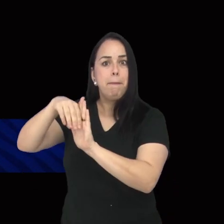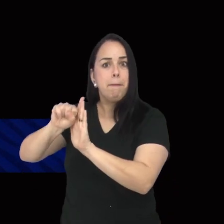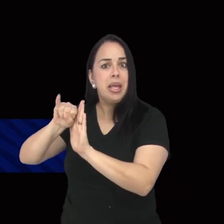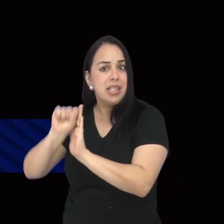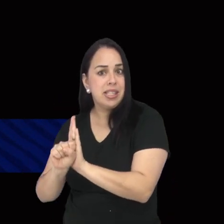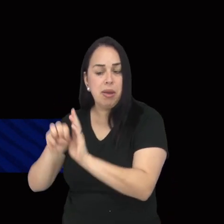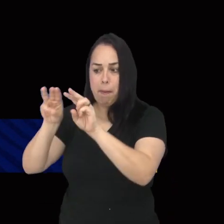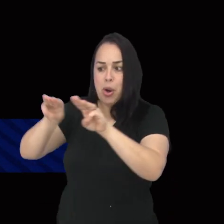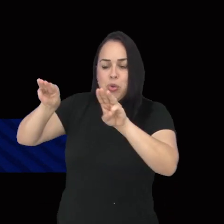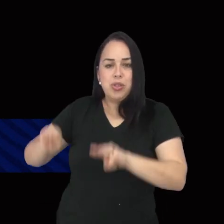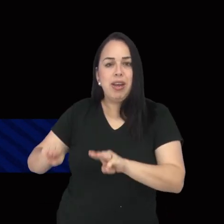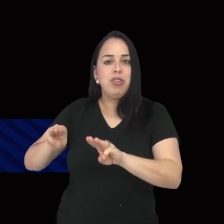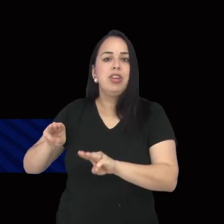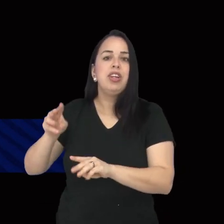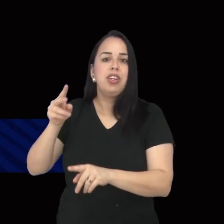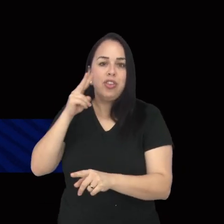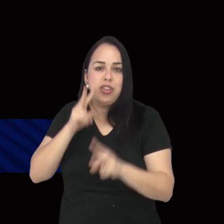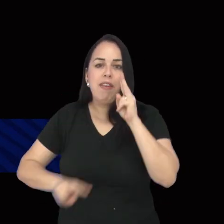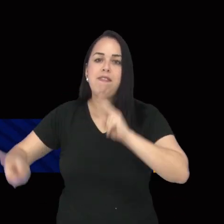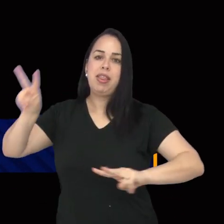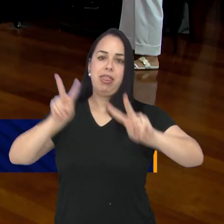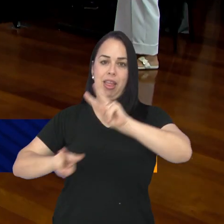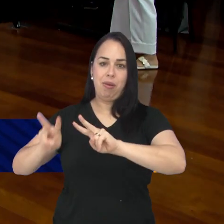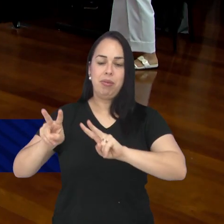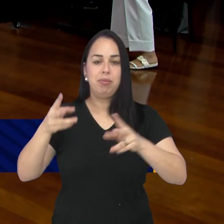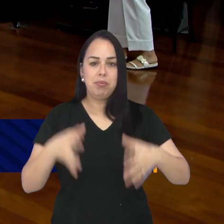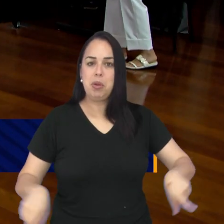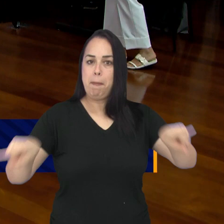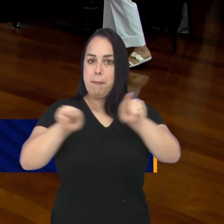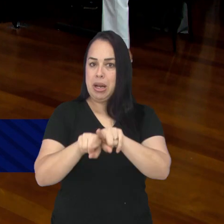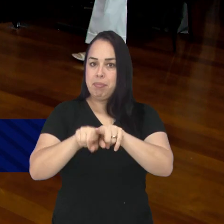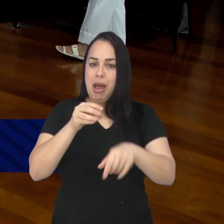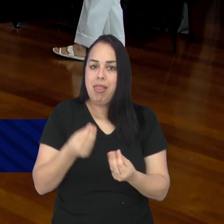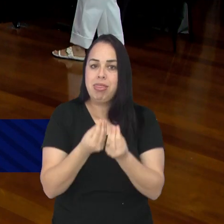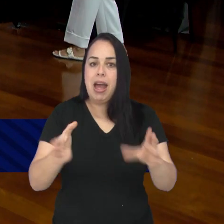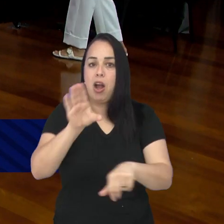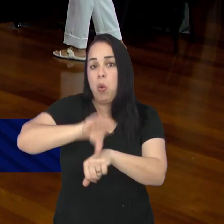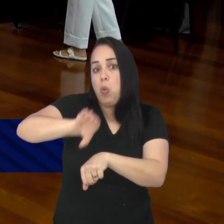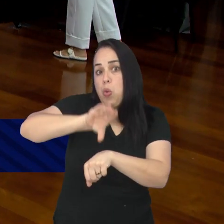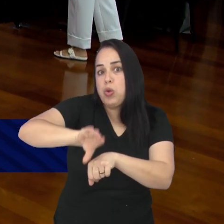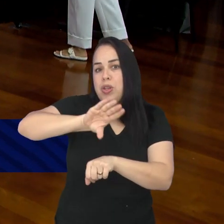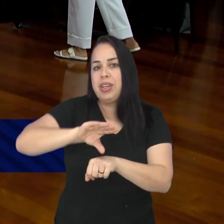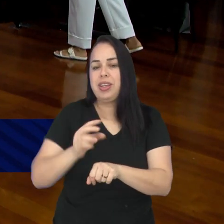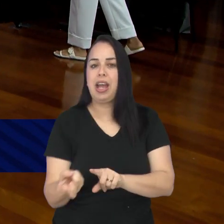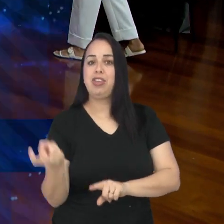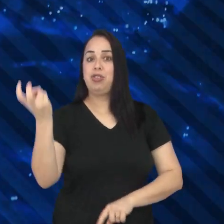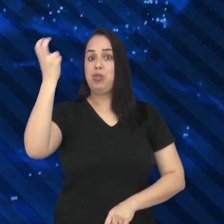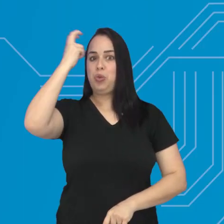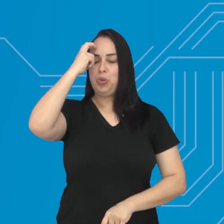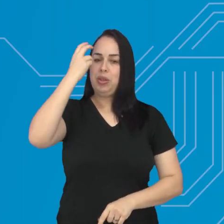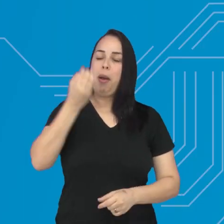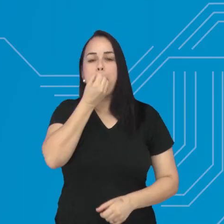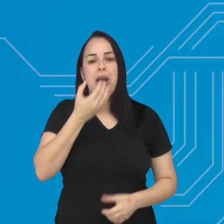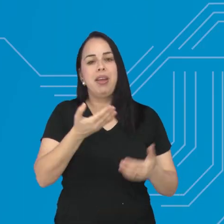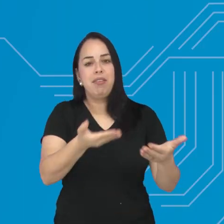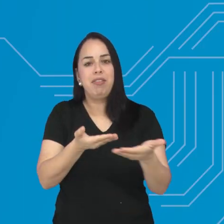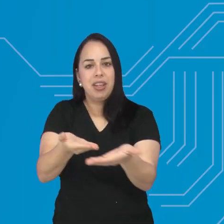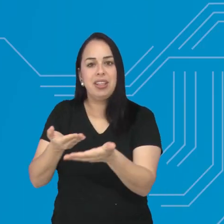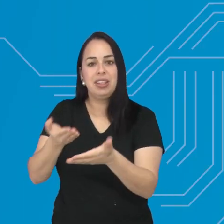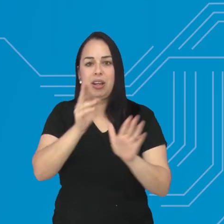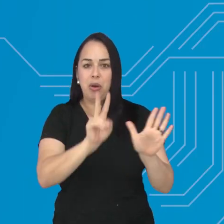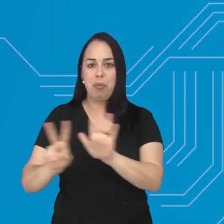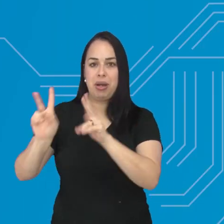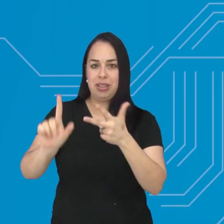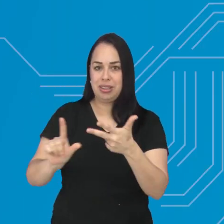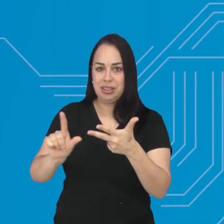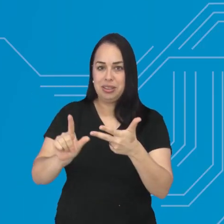MIS, o Museu de Imagem e Som de São Paulo, para a oferta de cursos e atividades culturais na cidade. Seja muito bem-vindo,